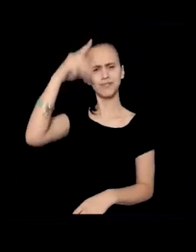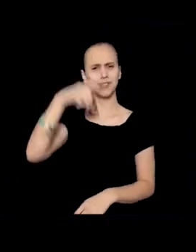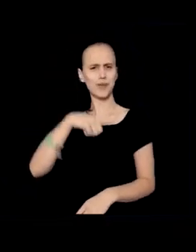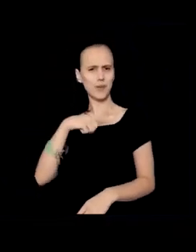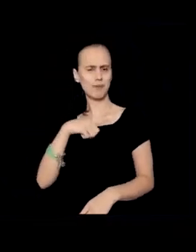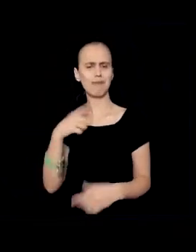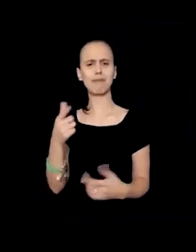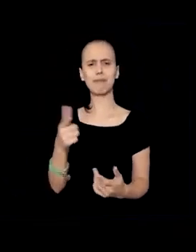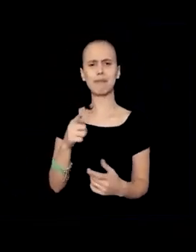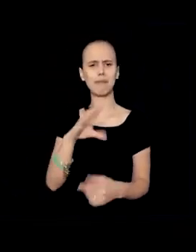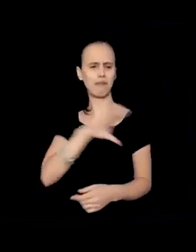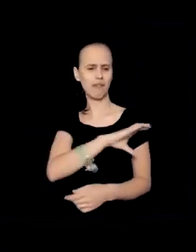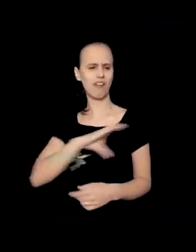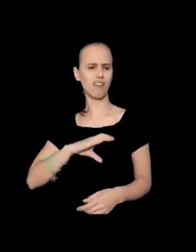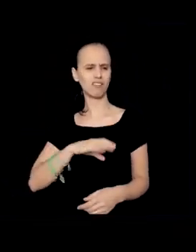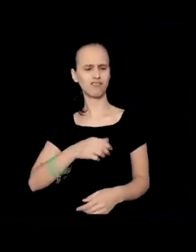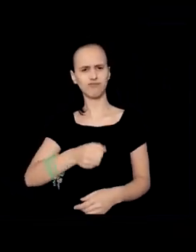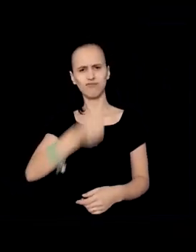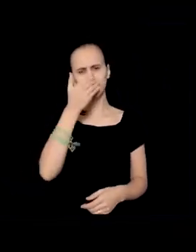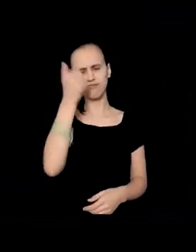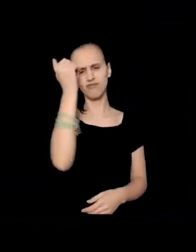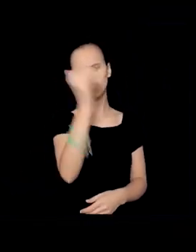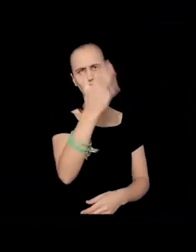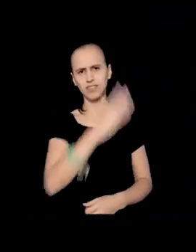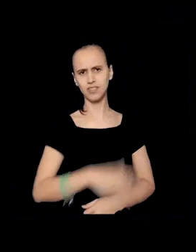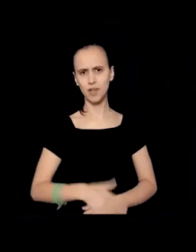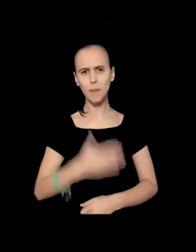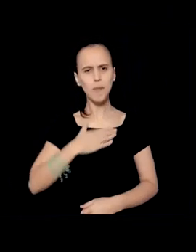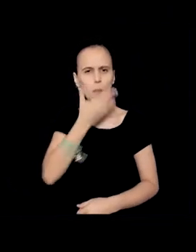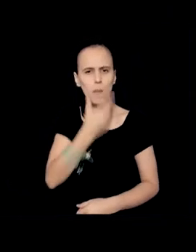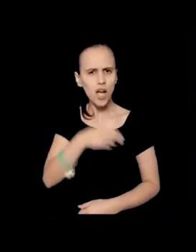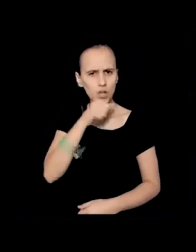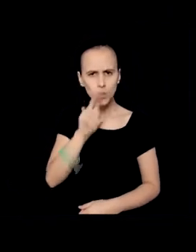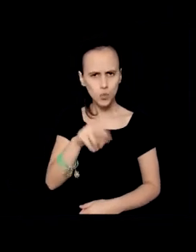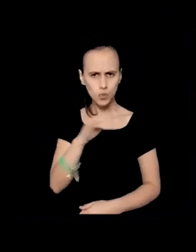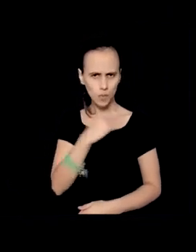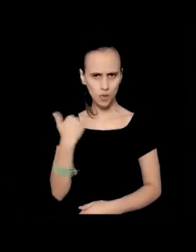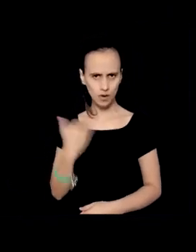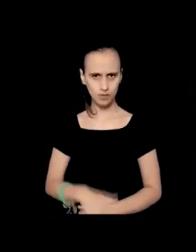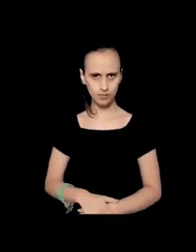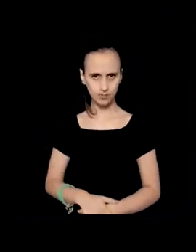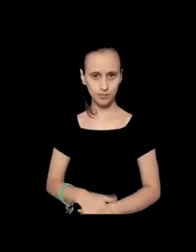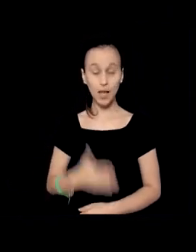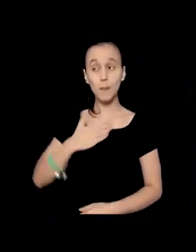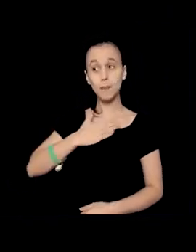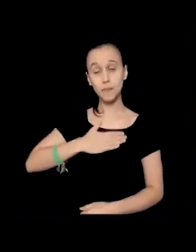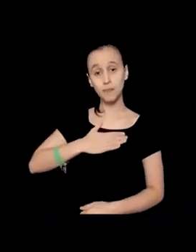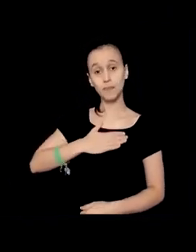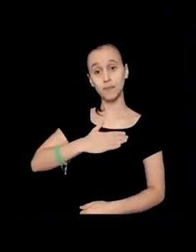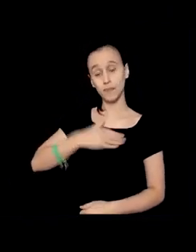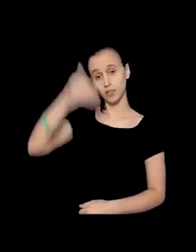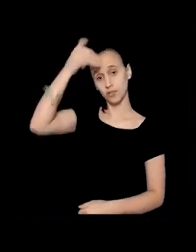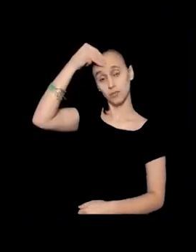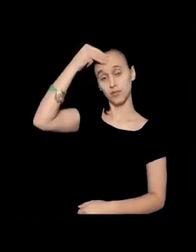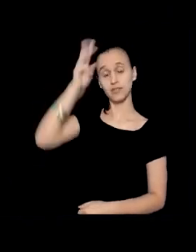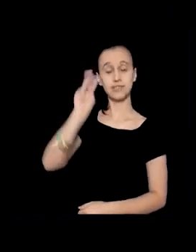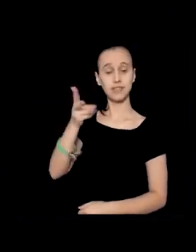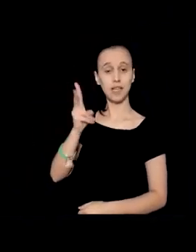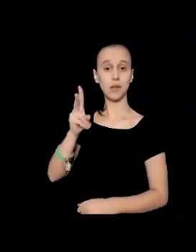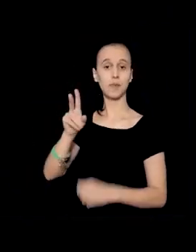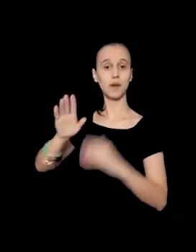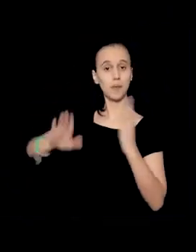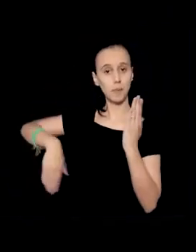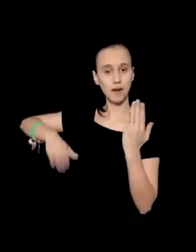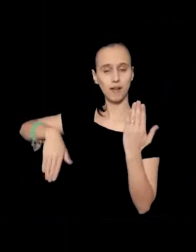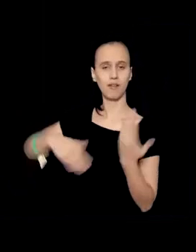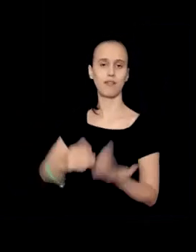no meio do mar. Meu pai nunca morreu. Nem vai morrer. Meu sobrinho vive na praia. Minha filhada vive com ele. Se não for